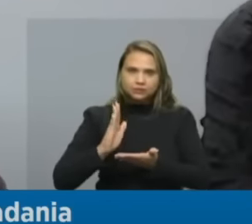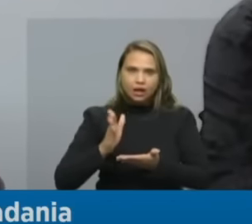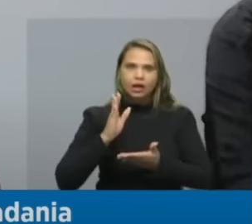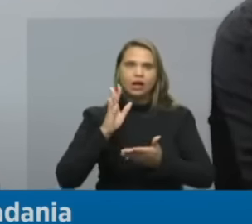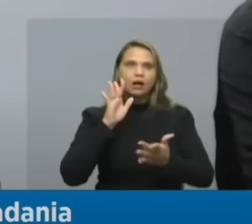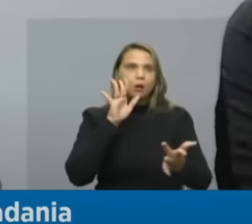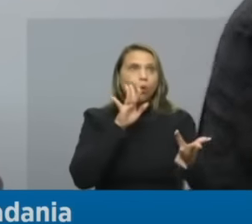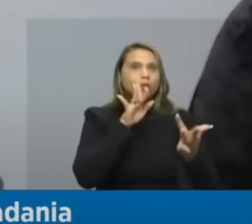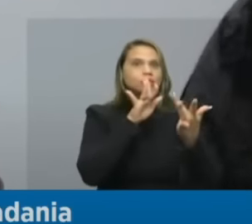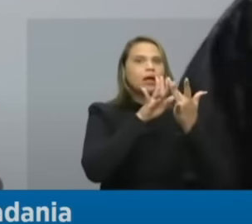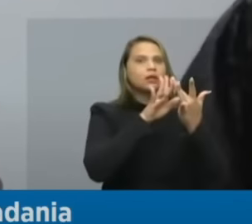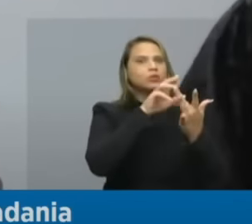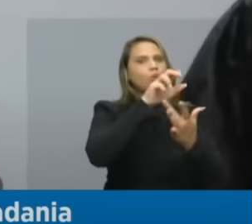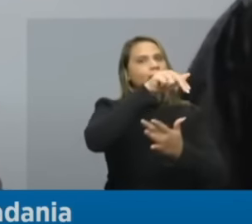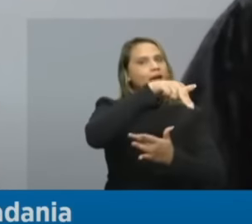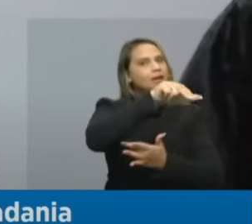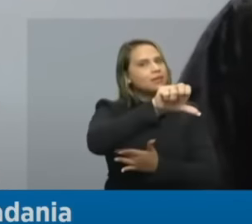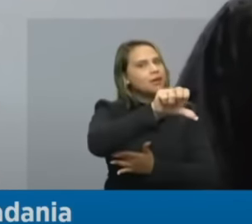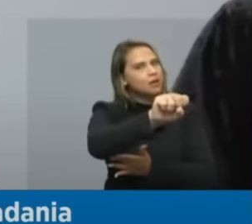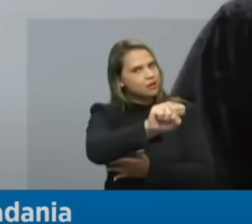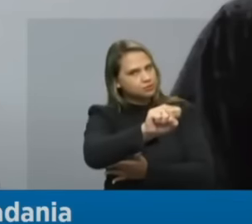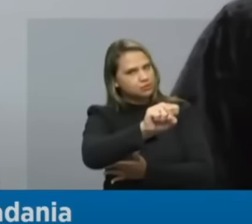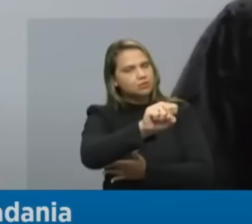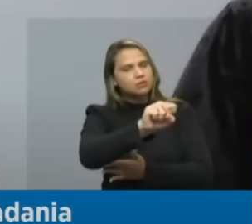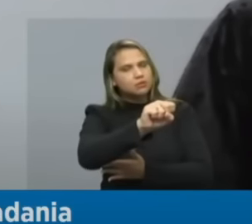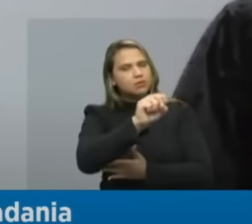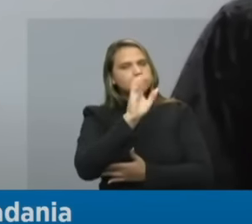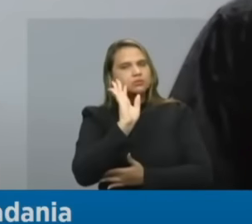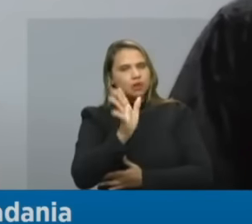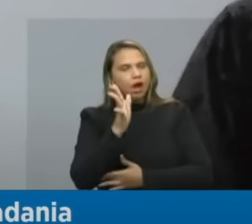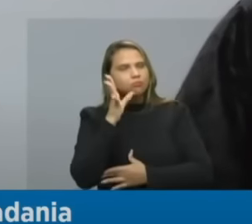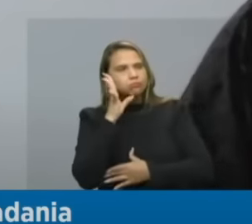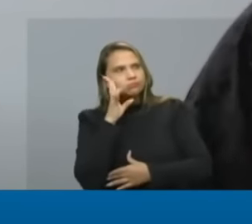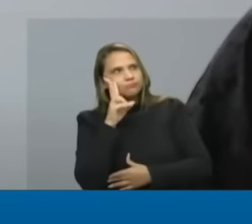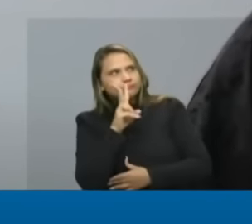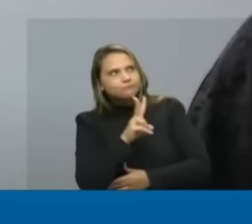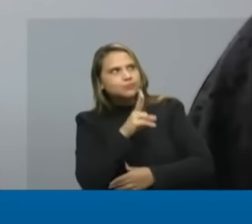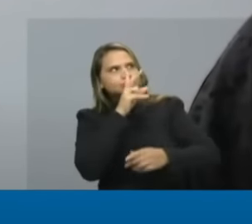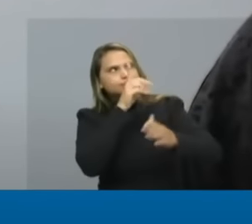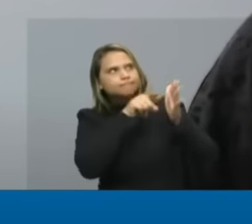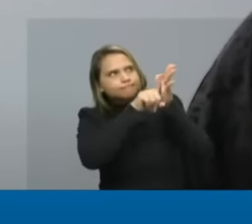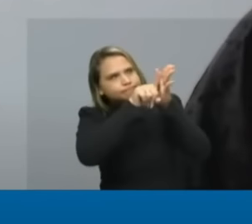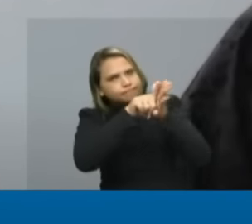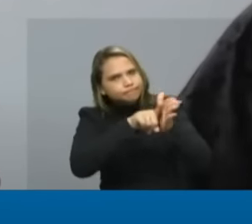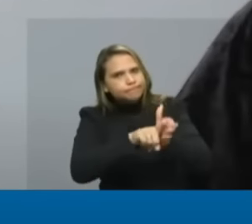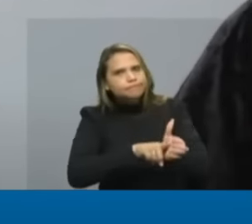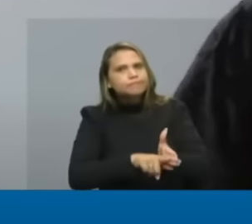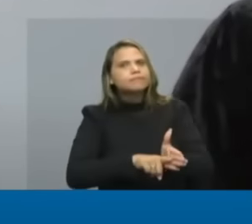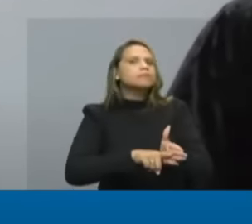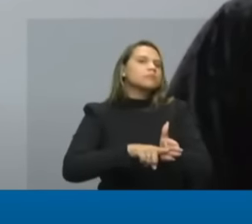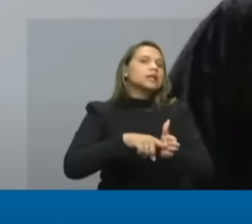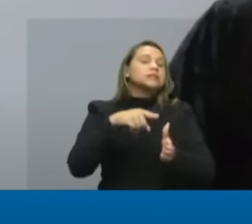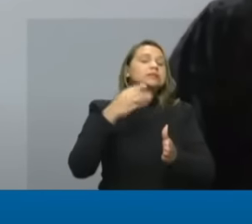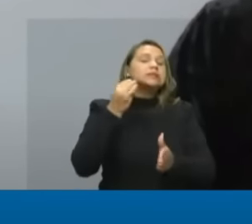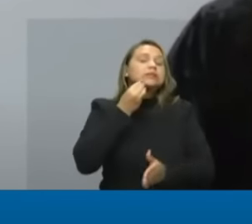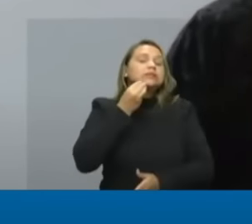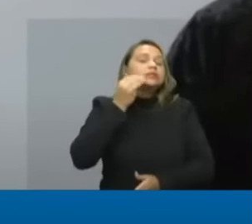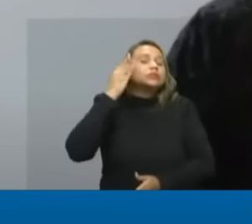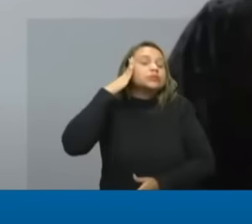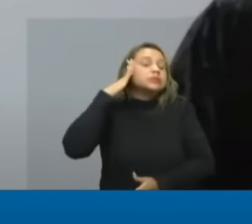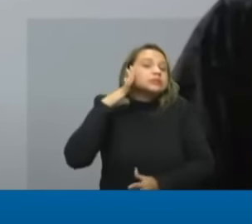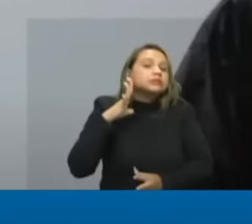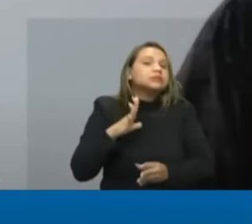nós estamos já apurando, enfim, tentando entender qual a situação e